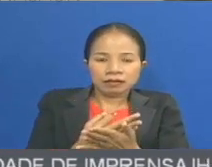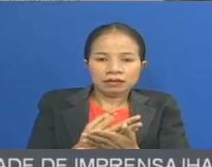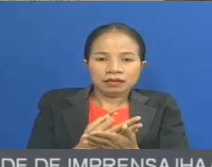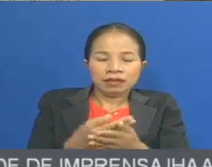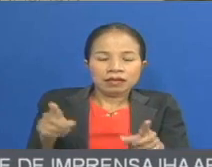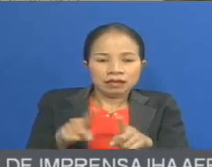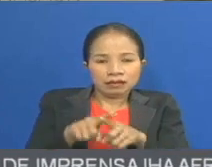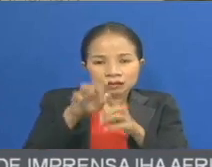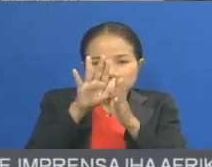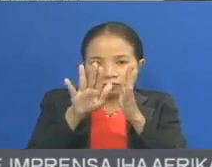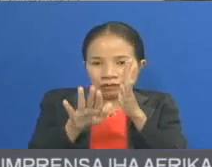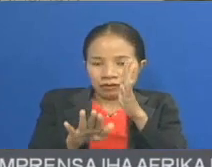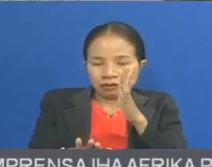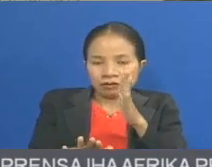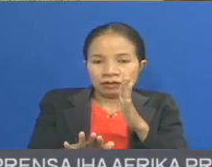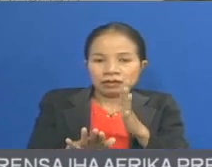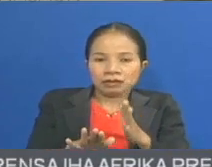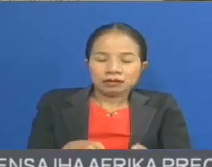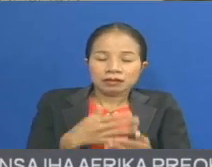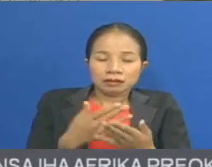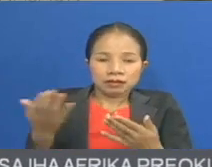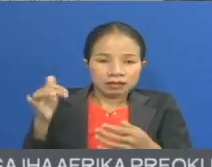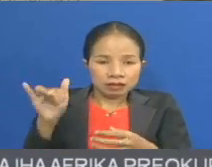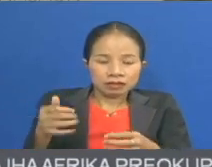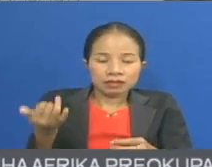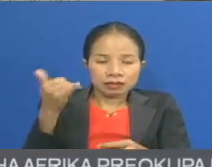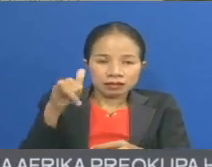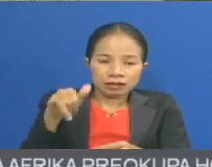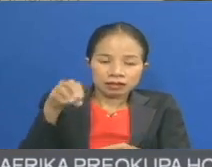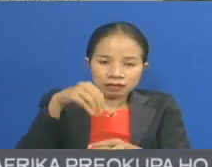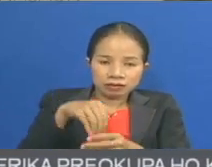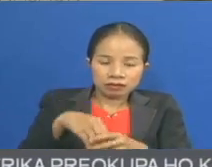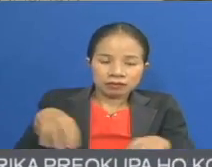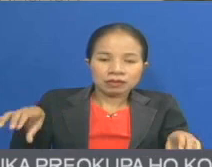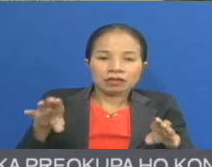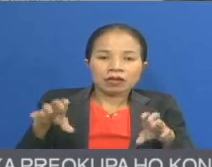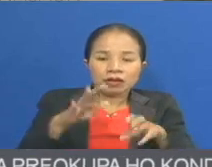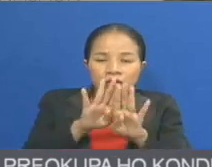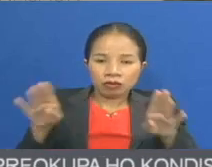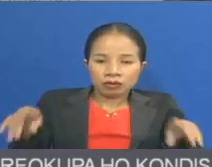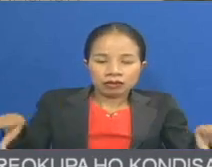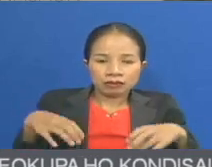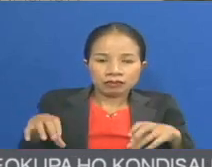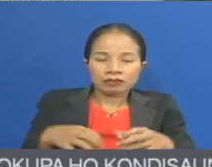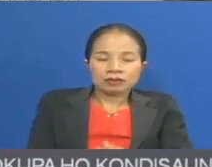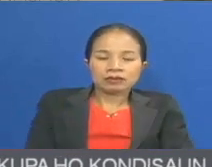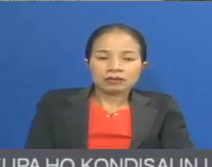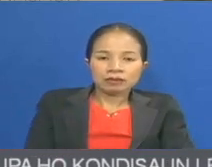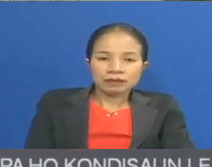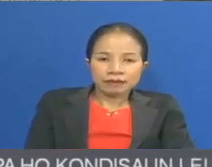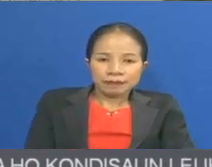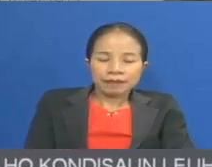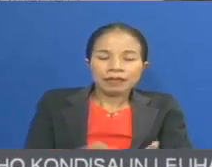reduz a sasan Sira ne Sira hatama, mas o de halo Sira ni investimento, aplicação,